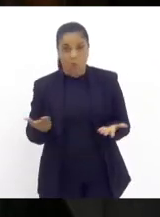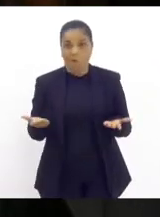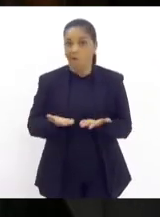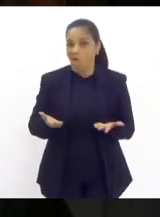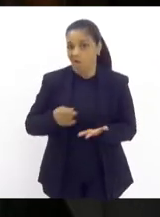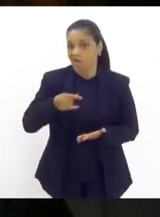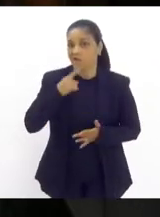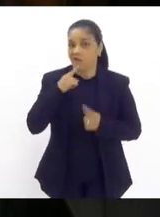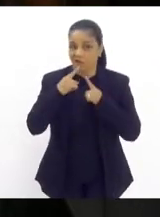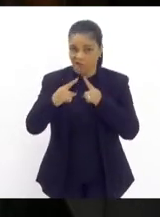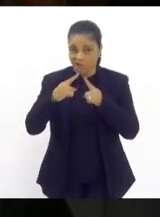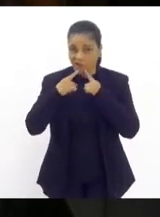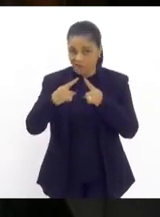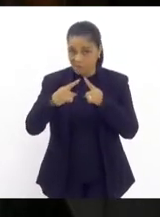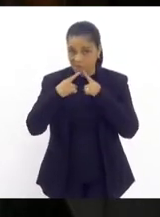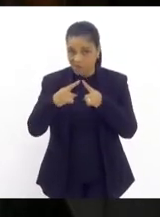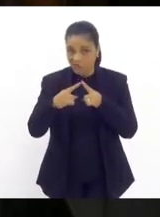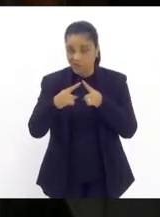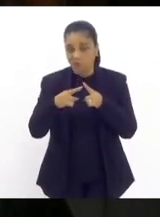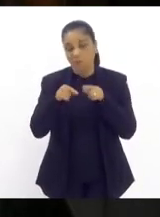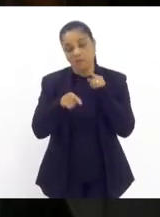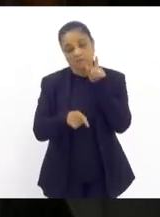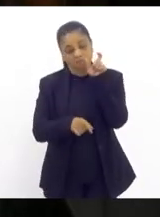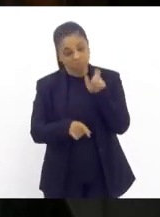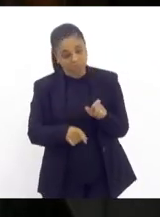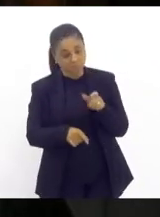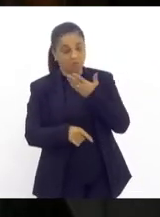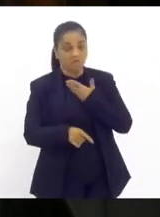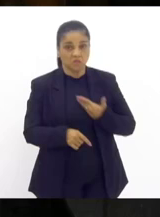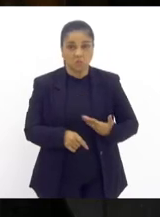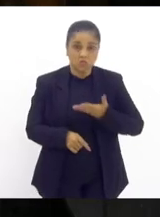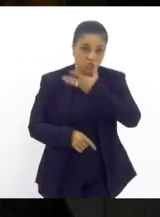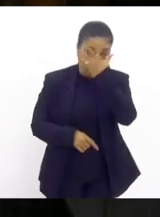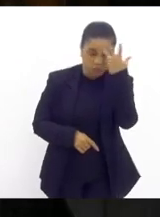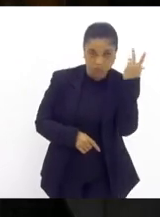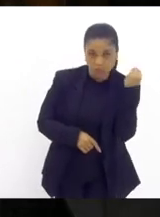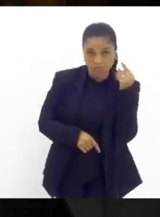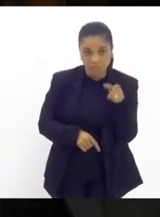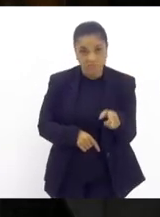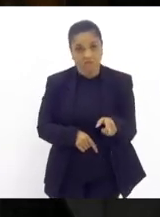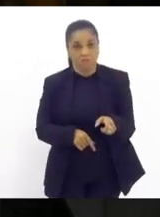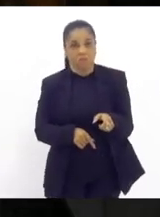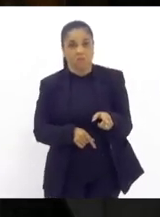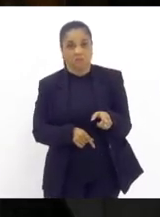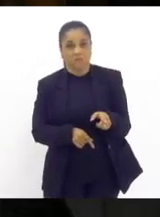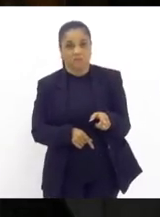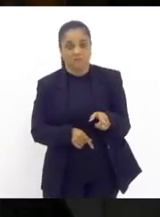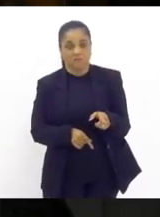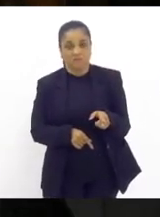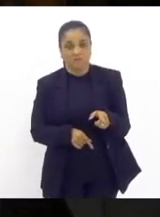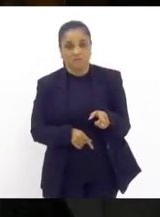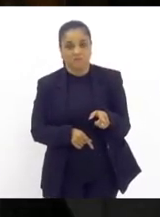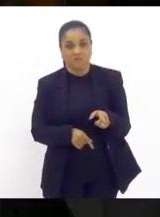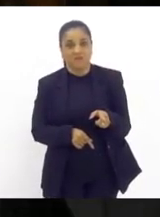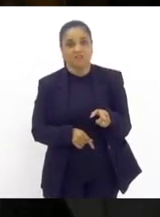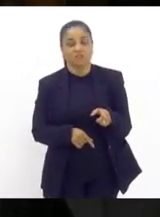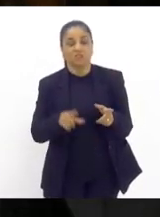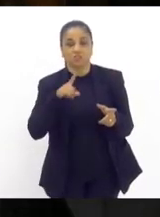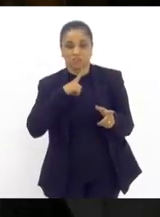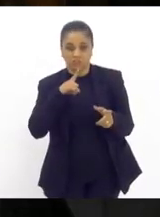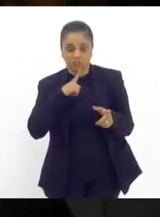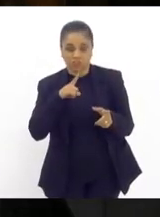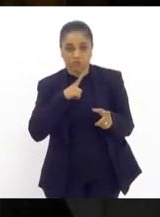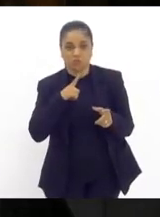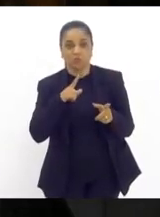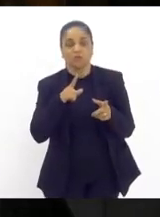mas ele esqueceu talvez por amnésia né que ele editou um decreto em